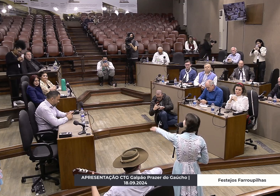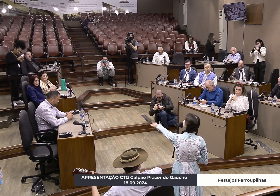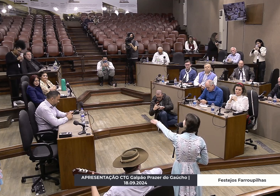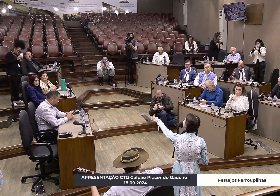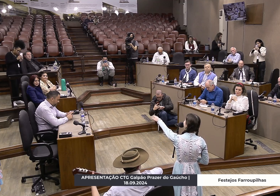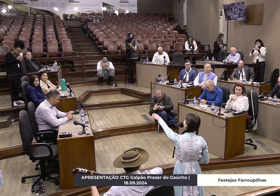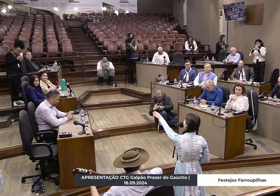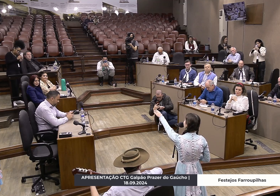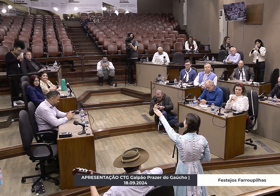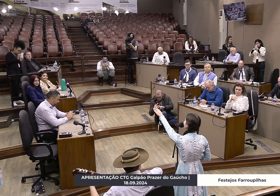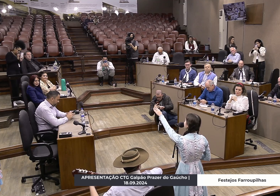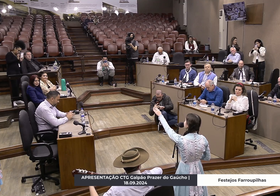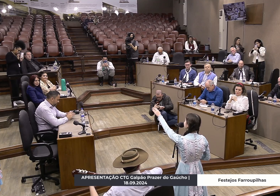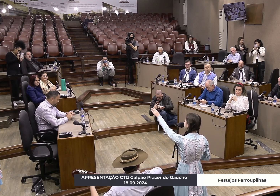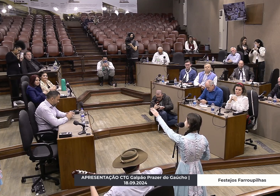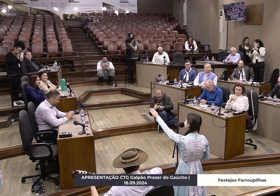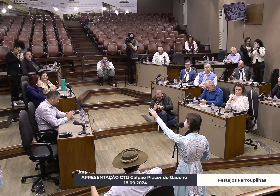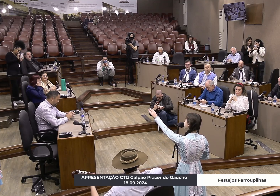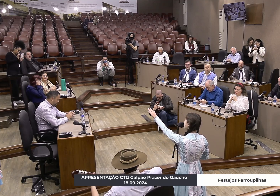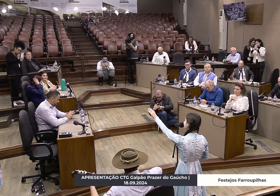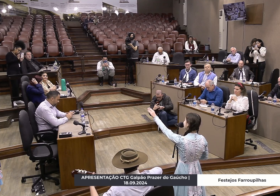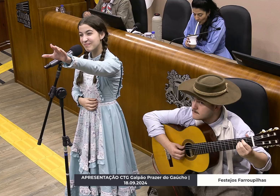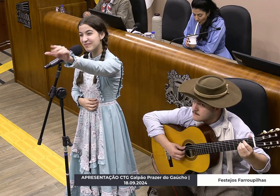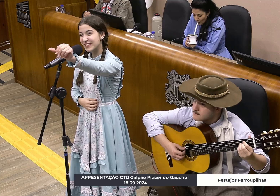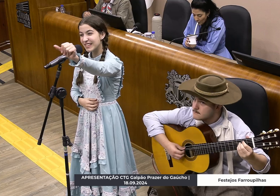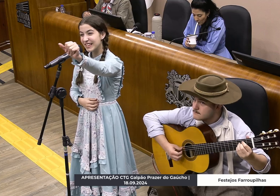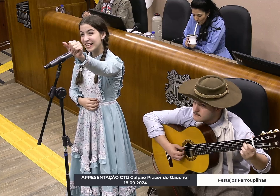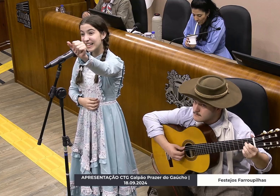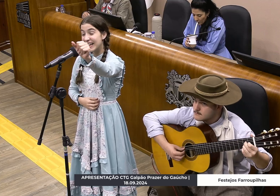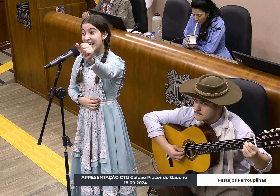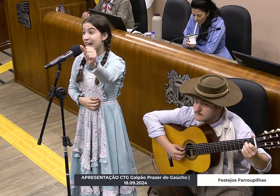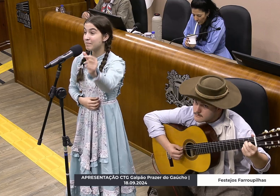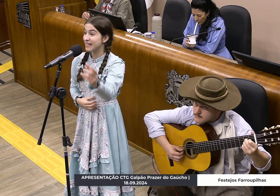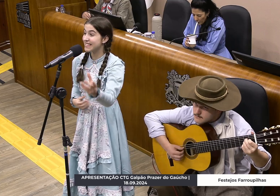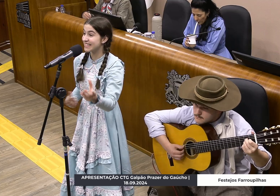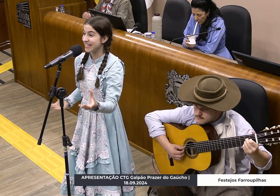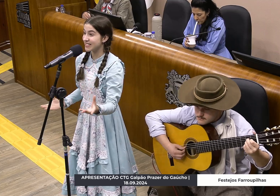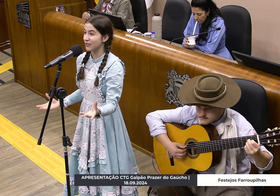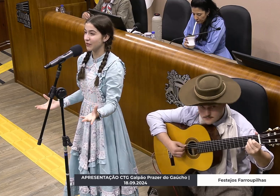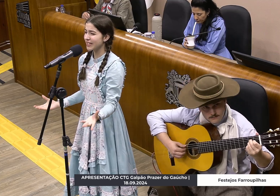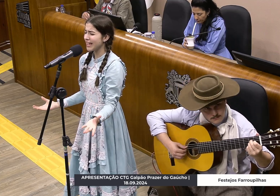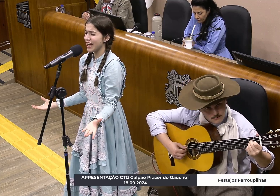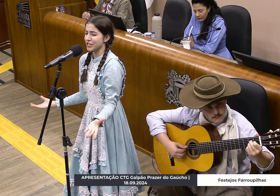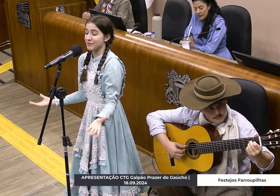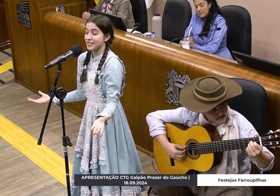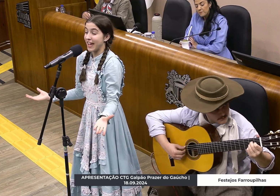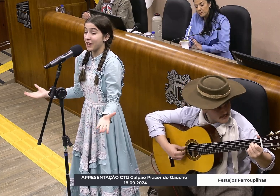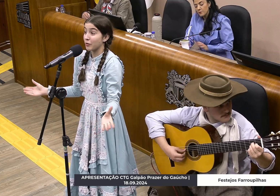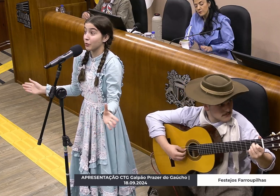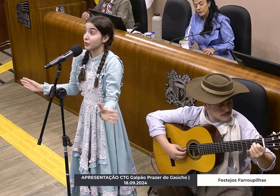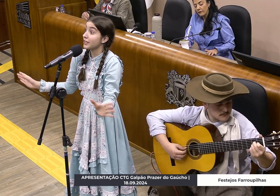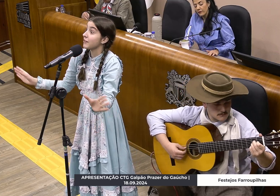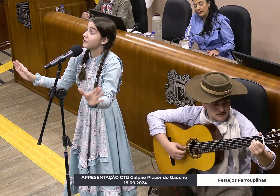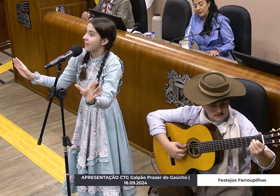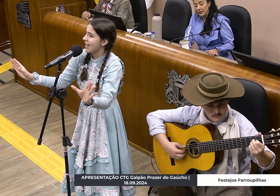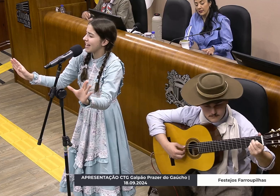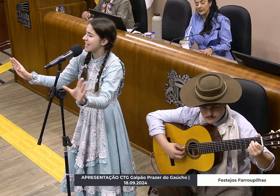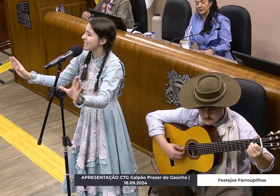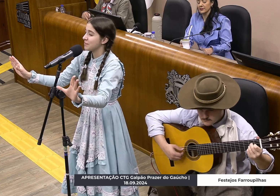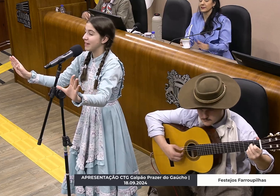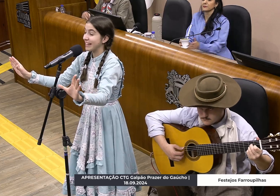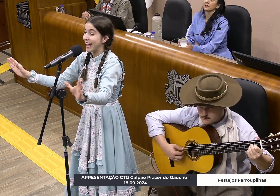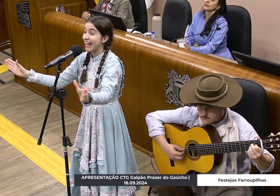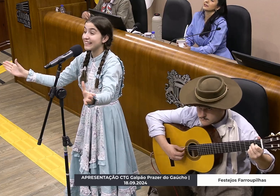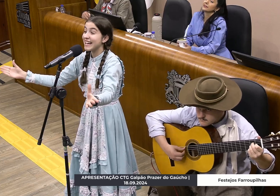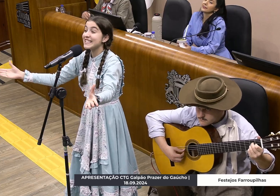que haja um século de mães. É preciso que haja um século de